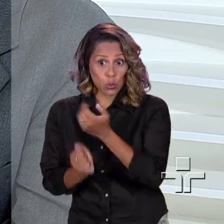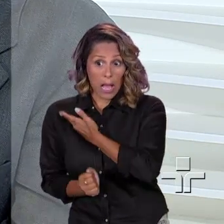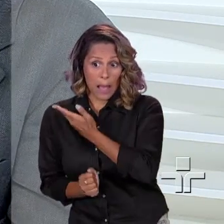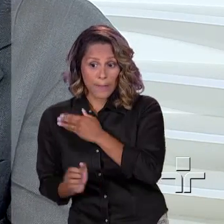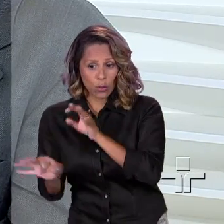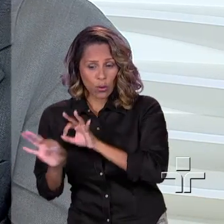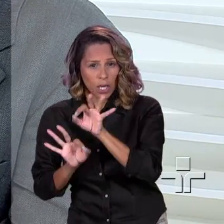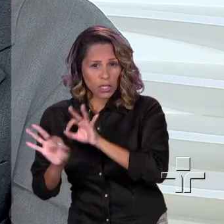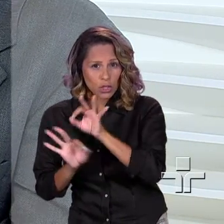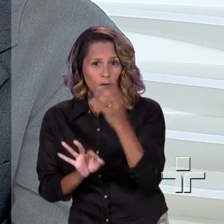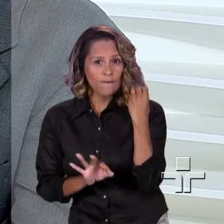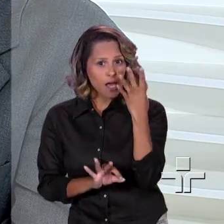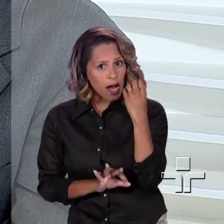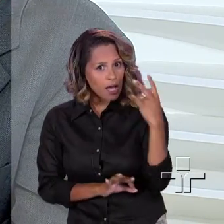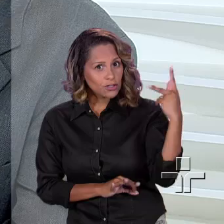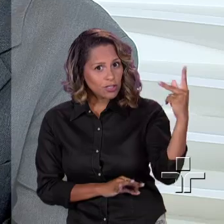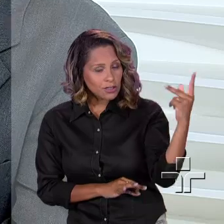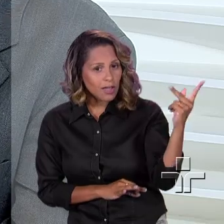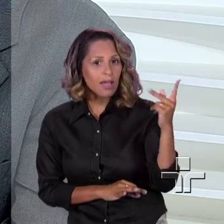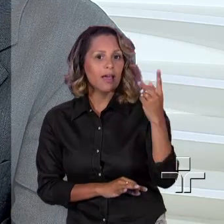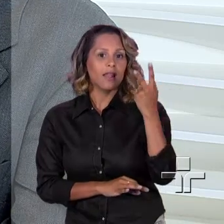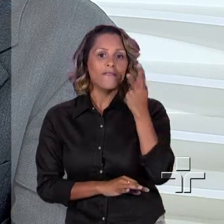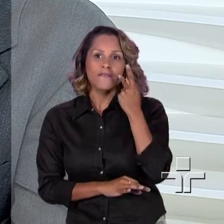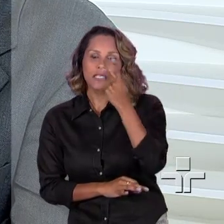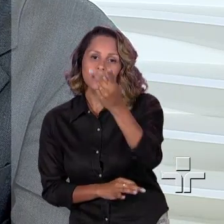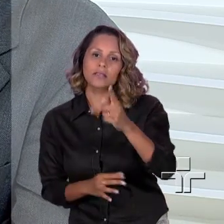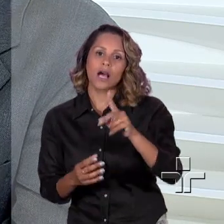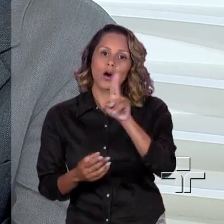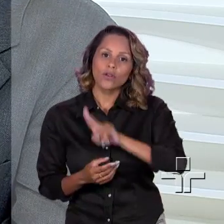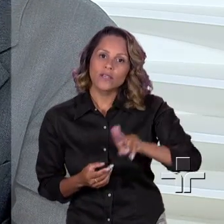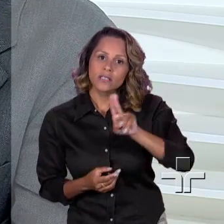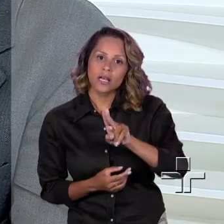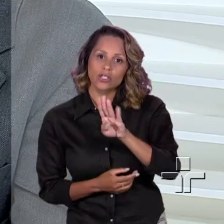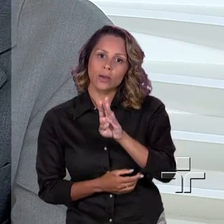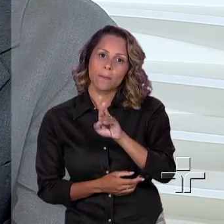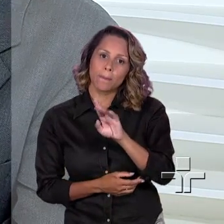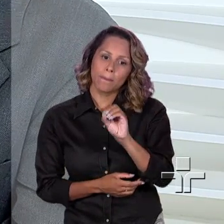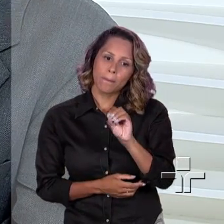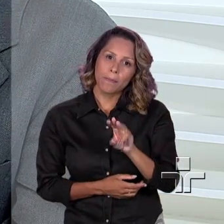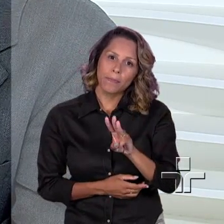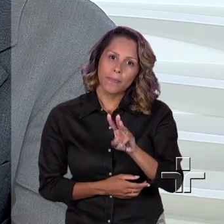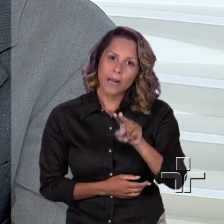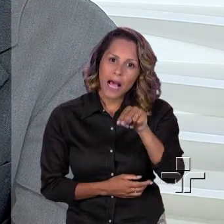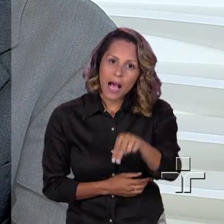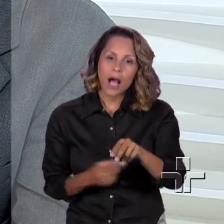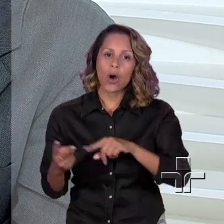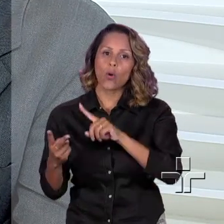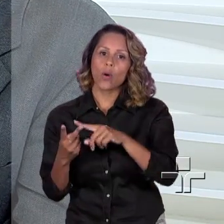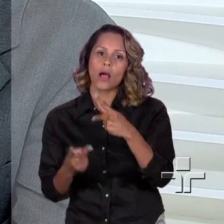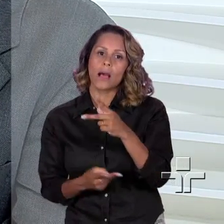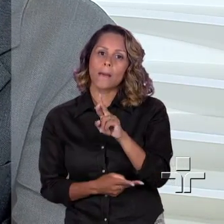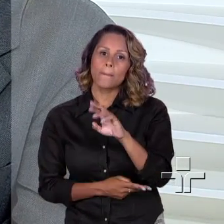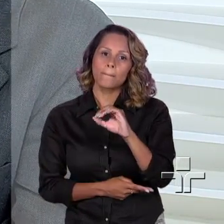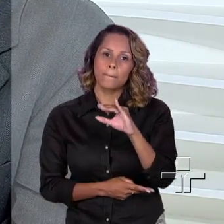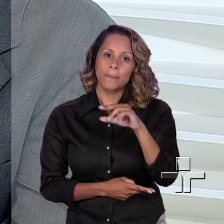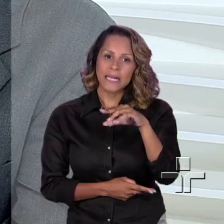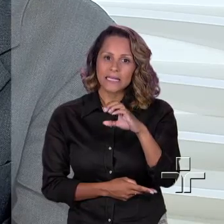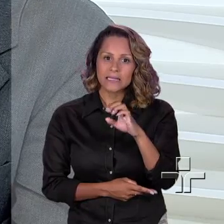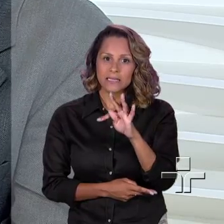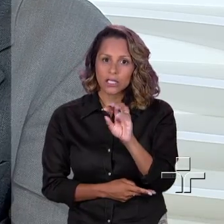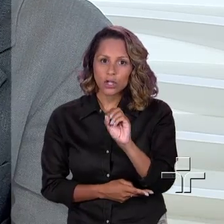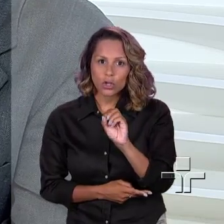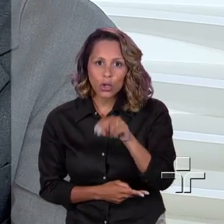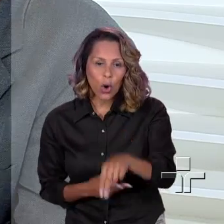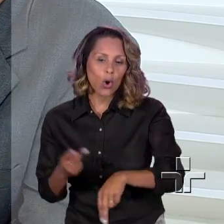várias universidades, visitas à minha universidade Brown, Princeton, City New York, George Washington